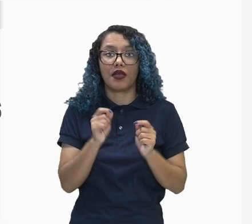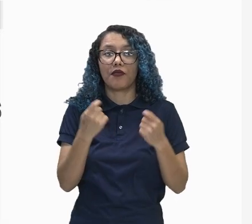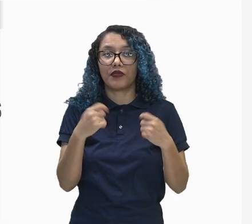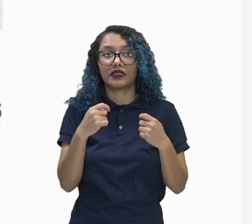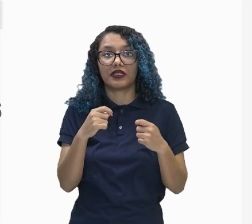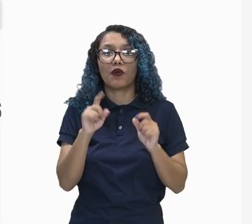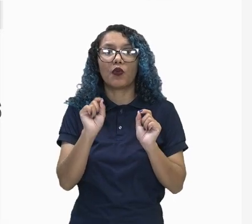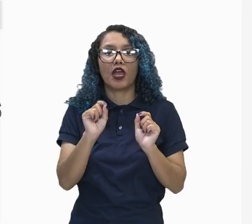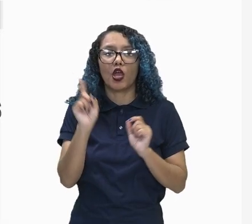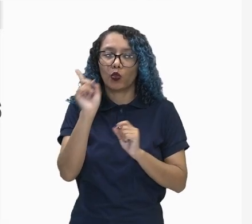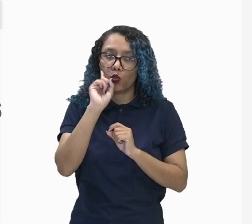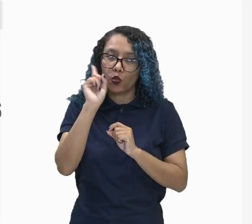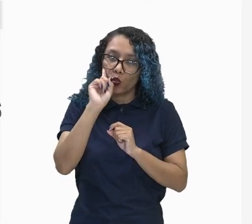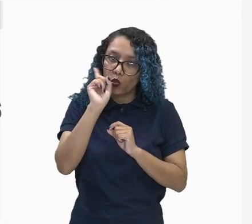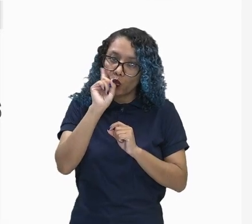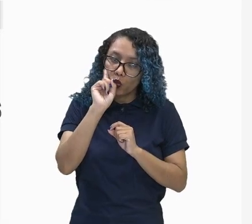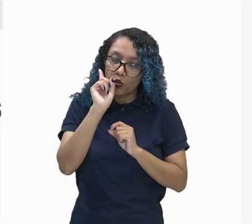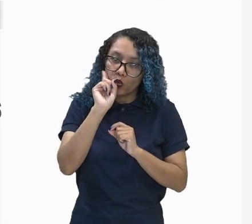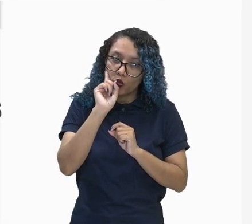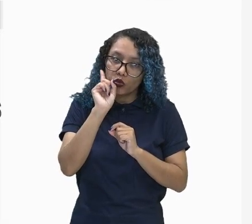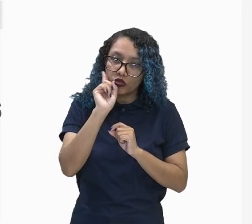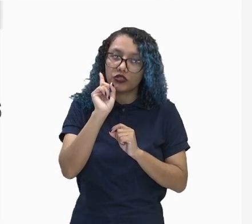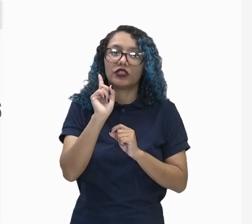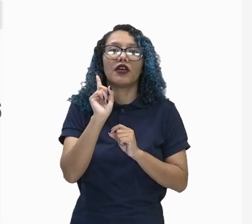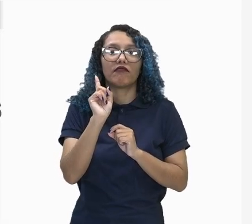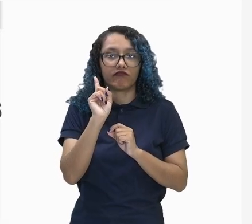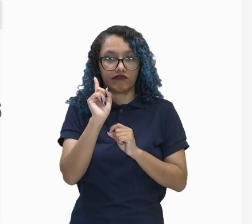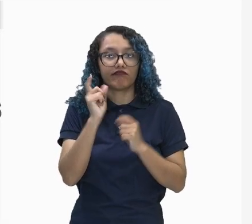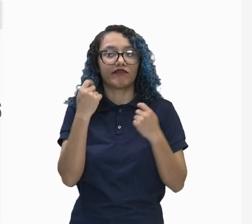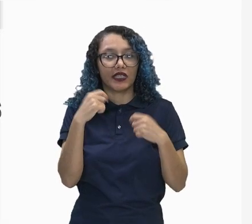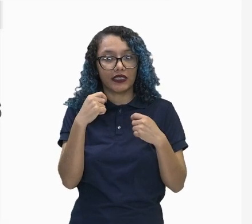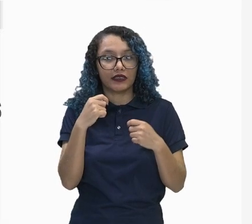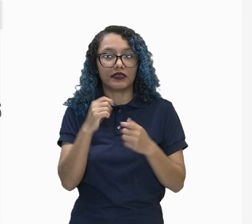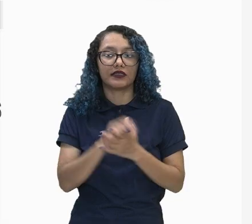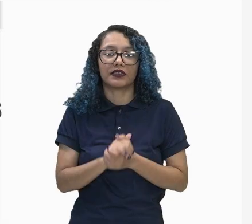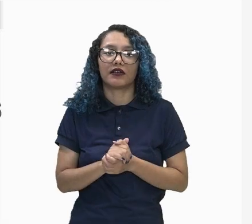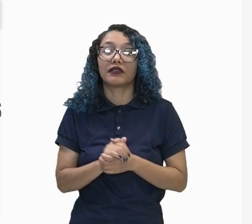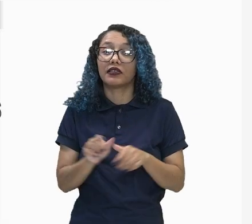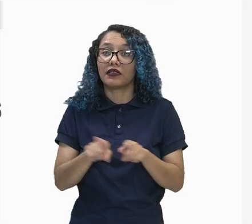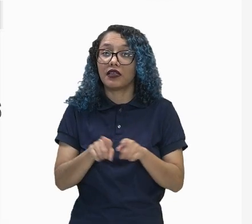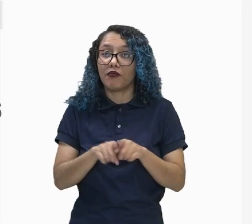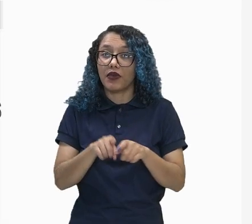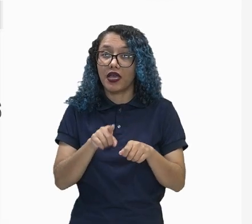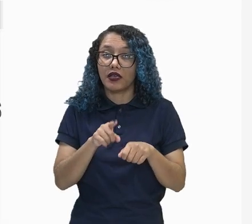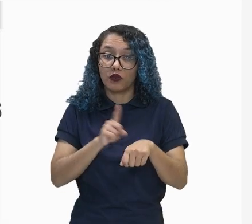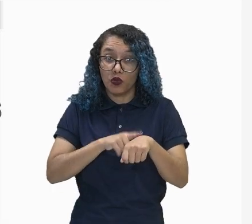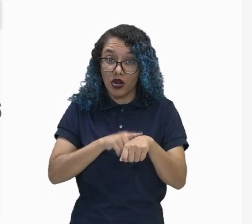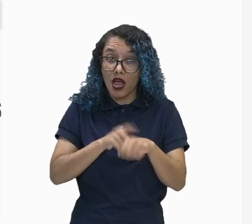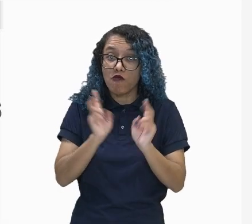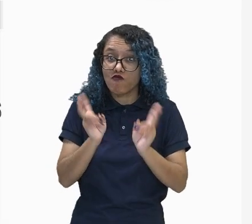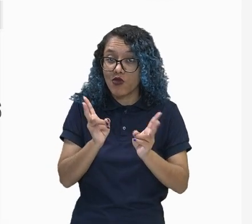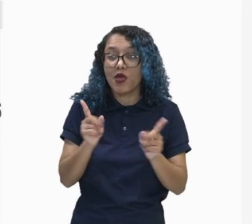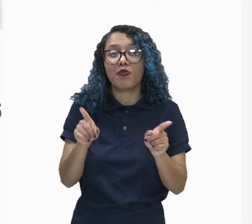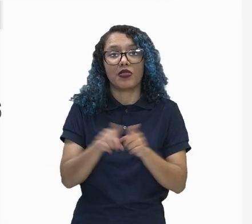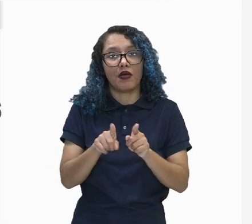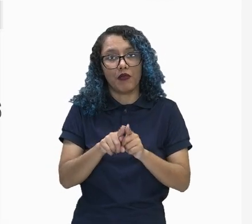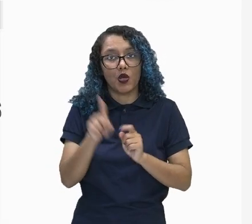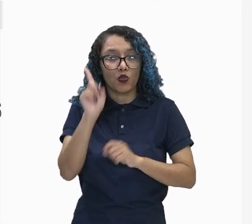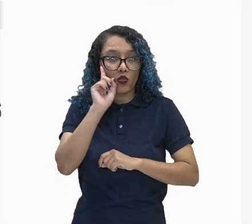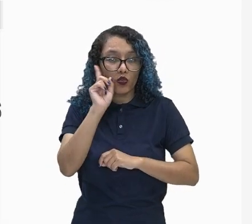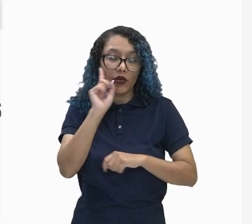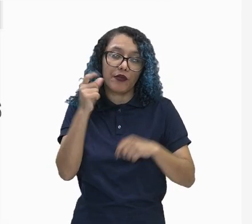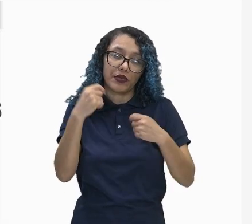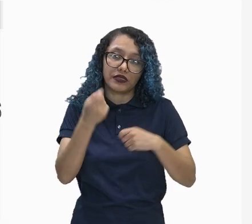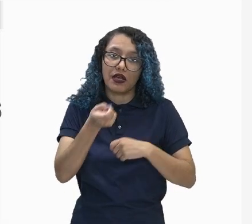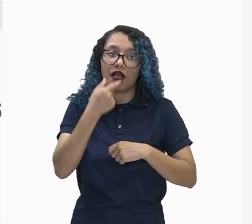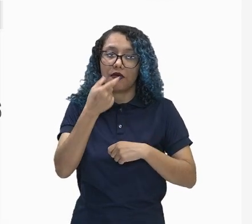tomar diariamente, né, não pode falhar, de preferência no mesmo horário, né, para evitar aí